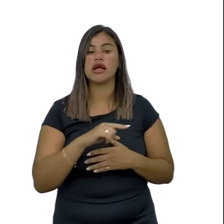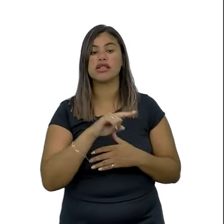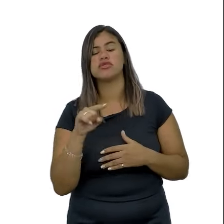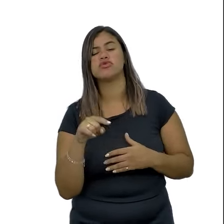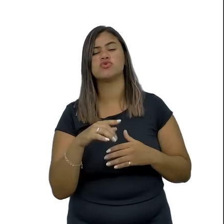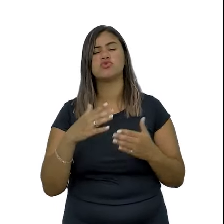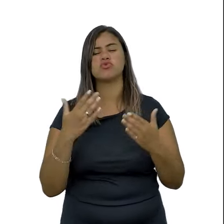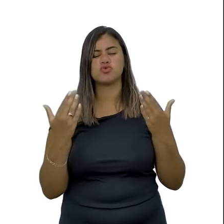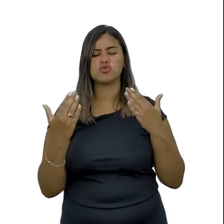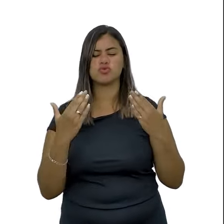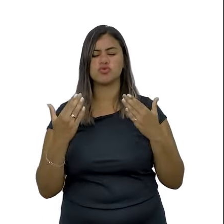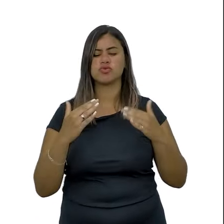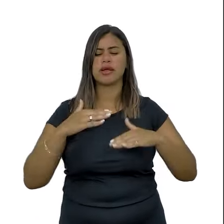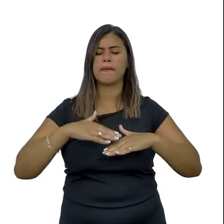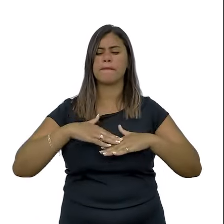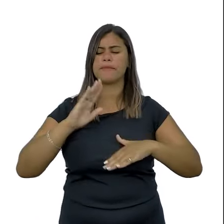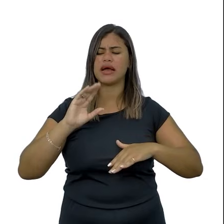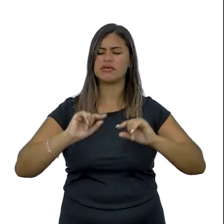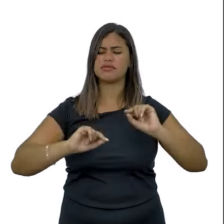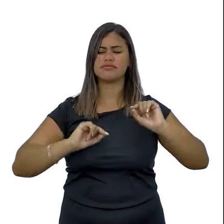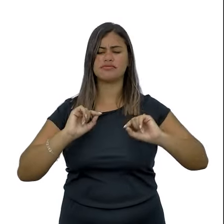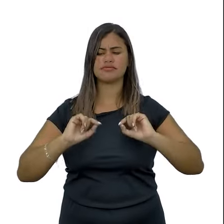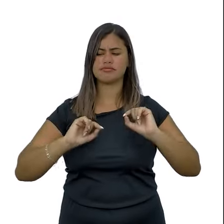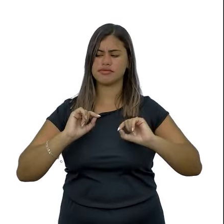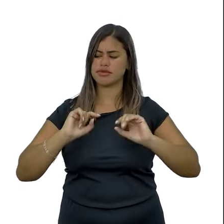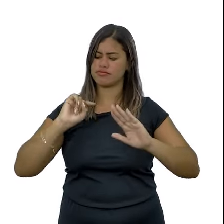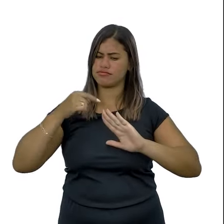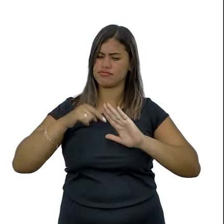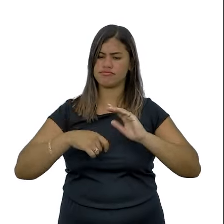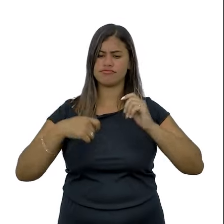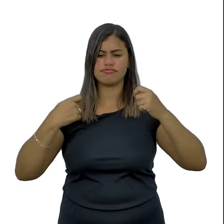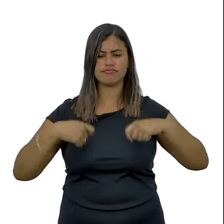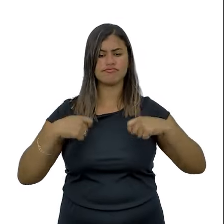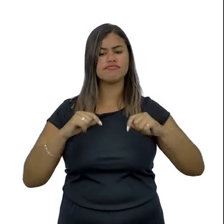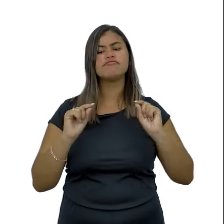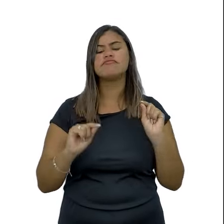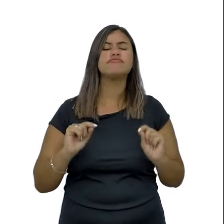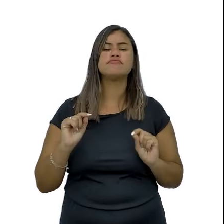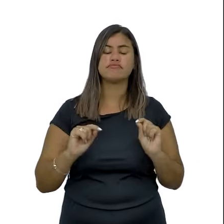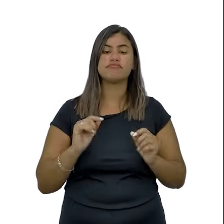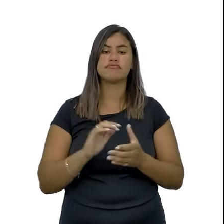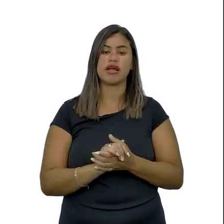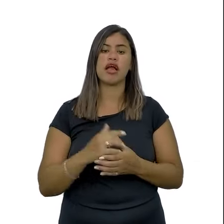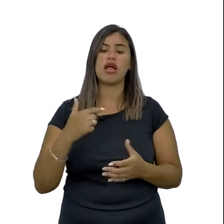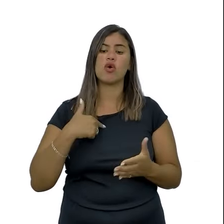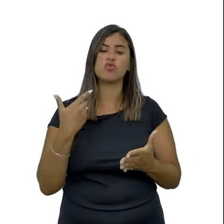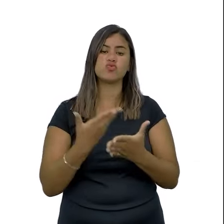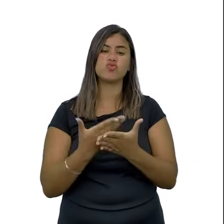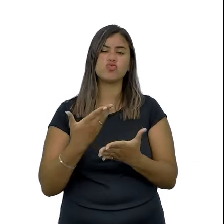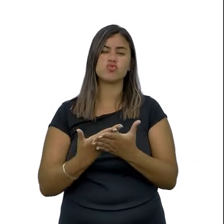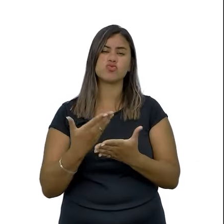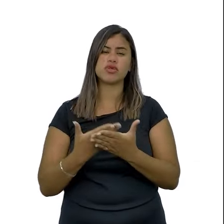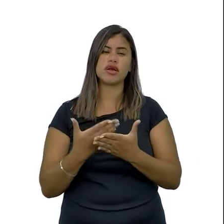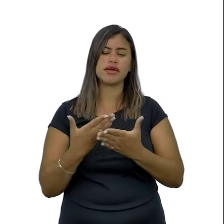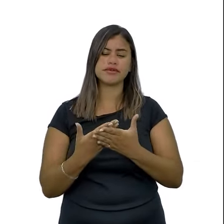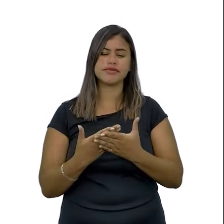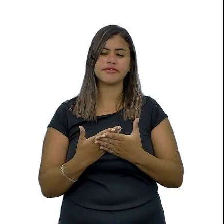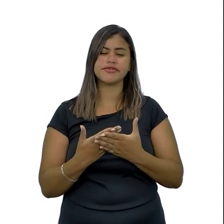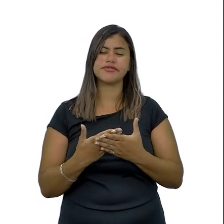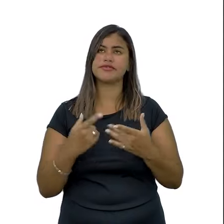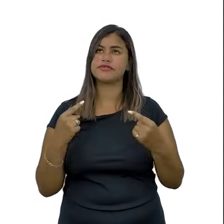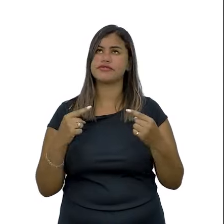ela precisa avançar? O que ela precisa aprofundar? O que o meu estudante, seja